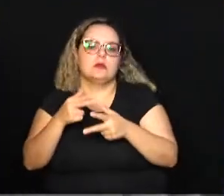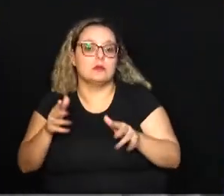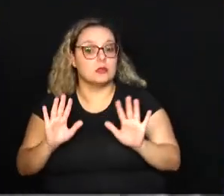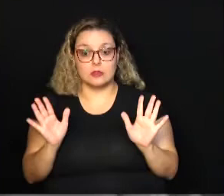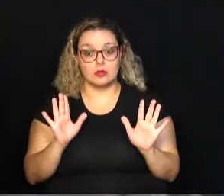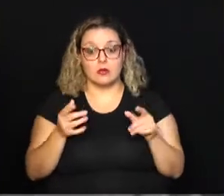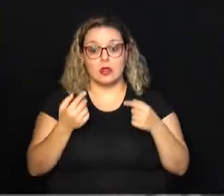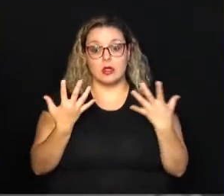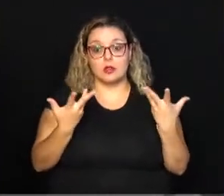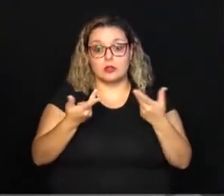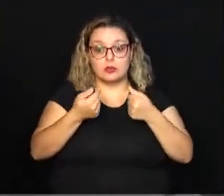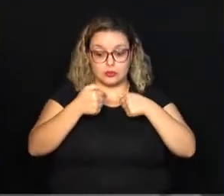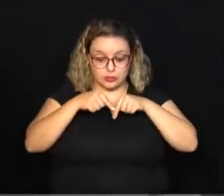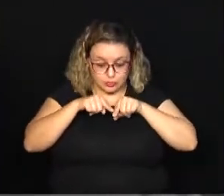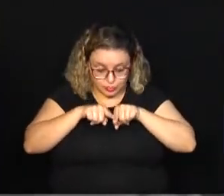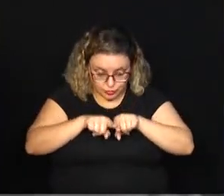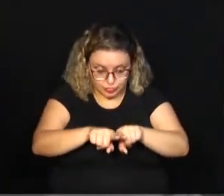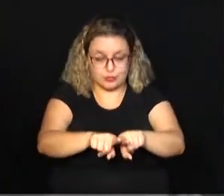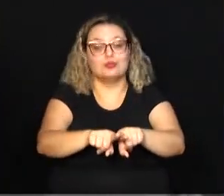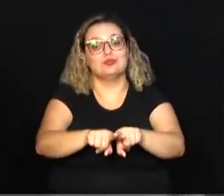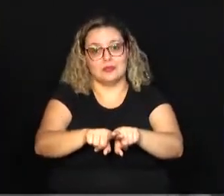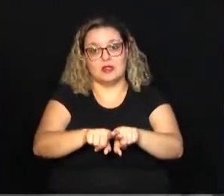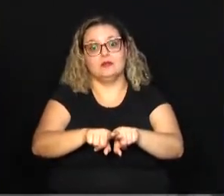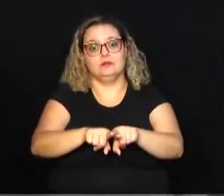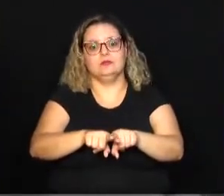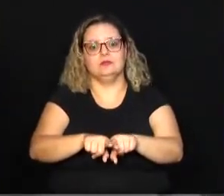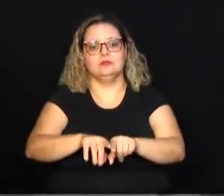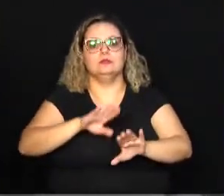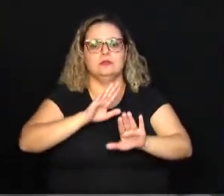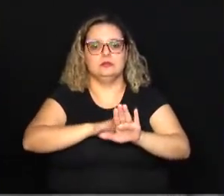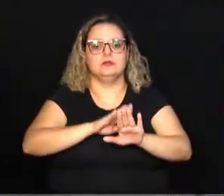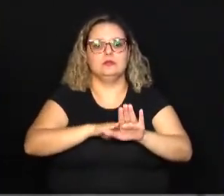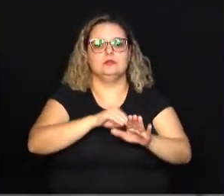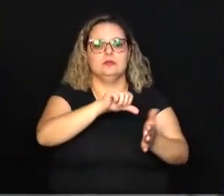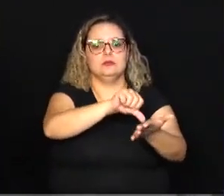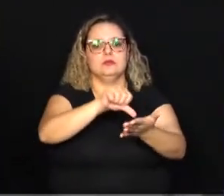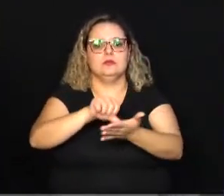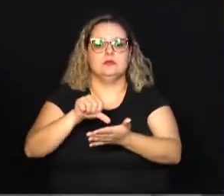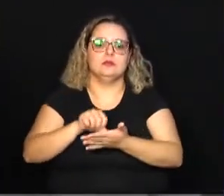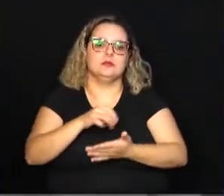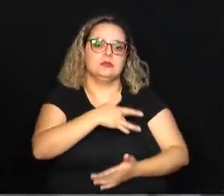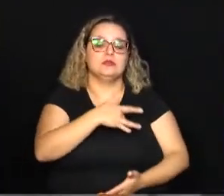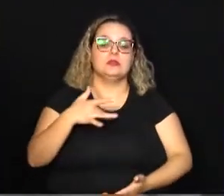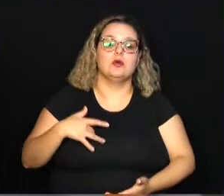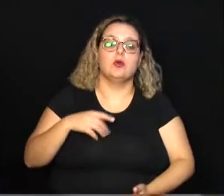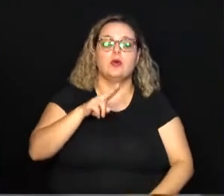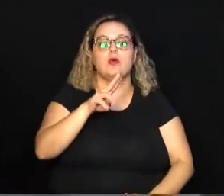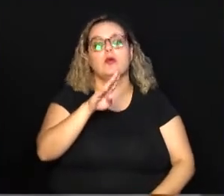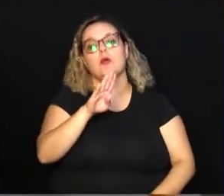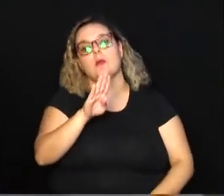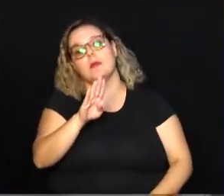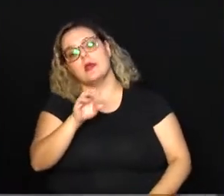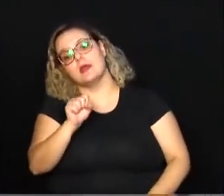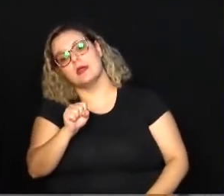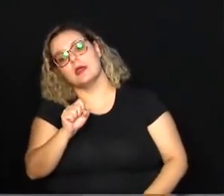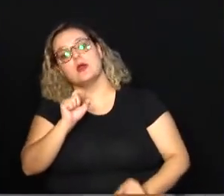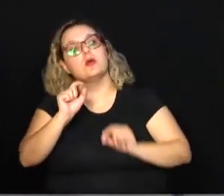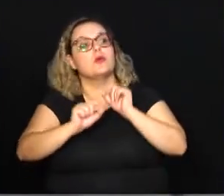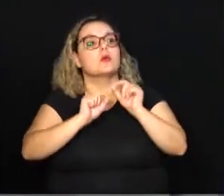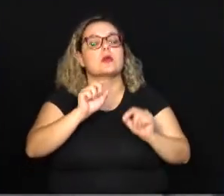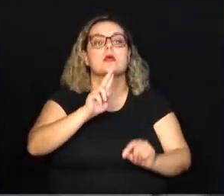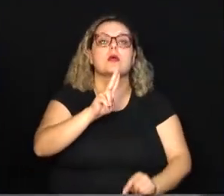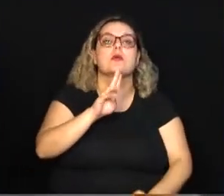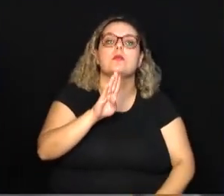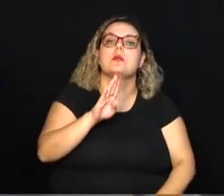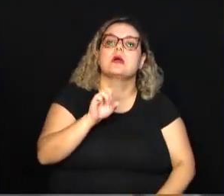simultâneo. Então, as ações que tem do Centro de Saúde, das UBSs, o que a UBS está fazendo para a